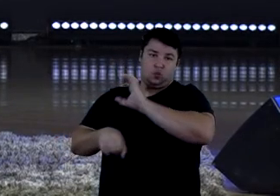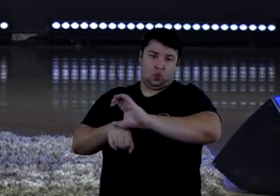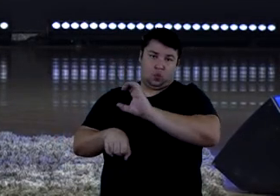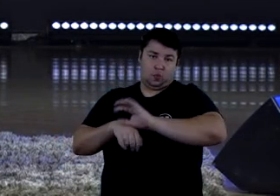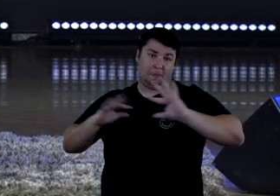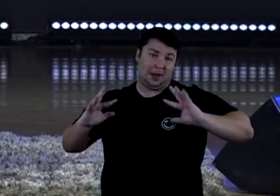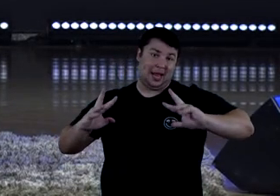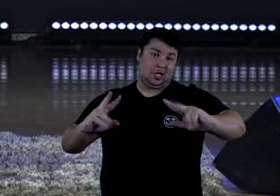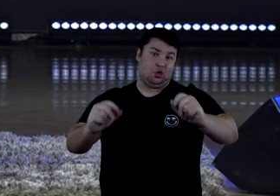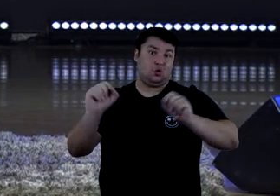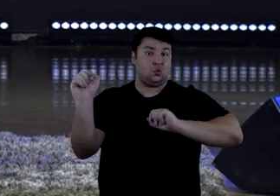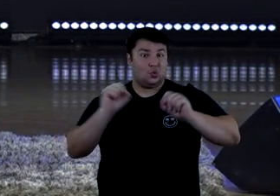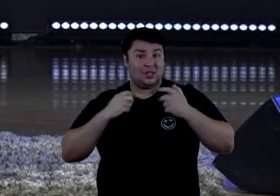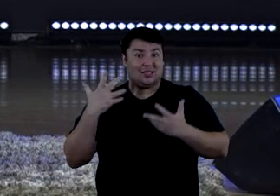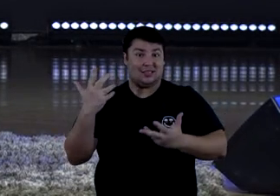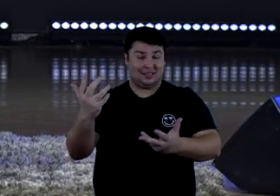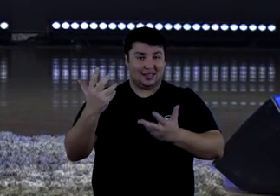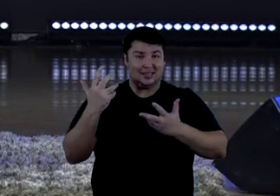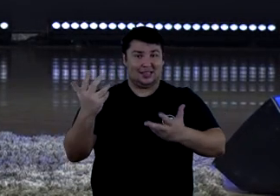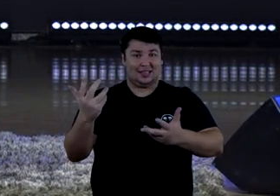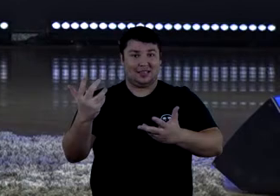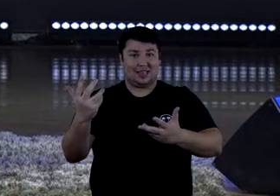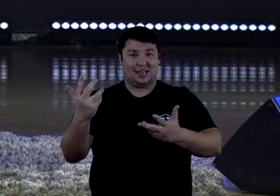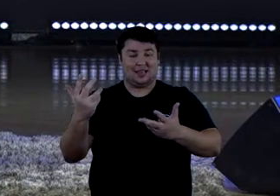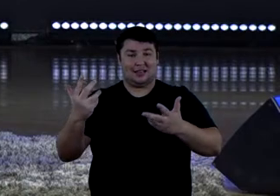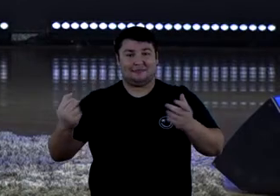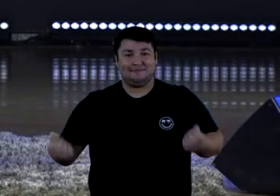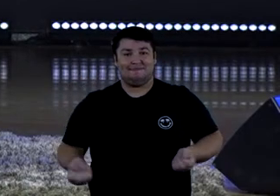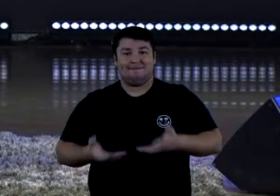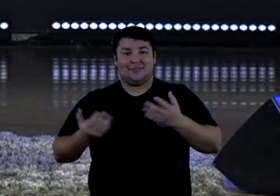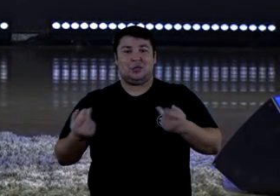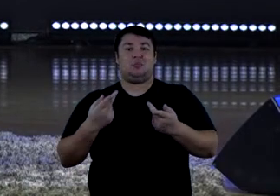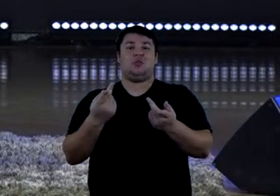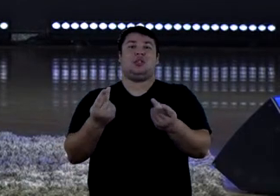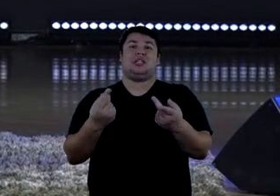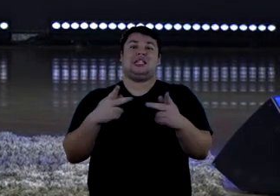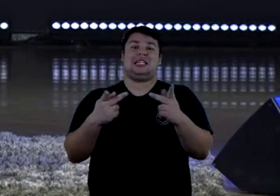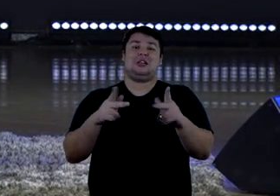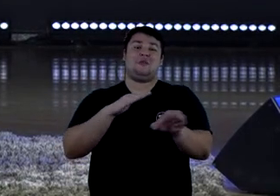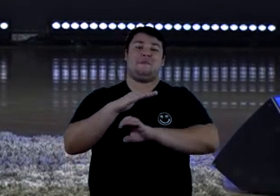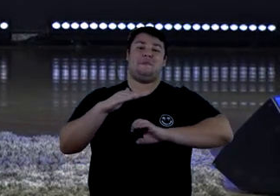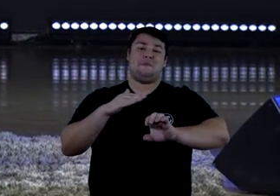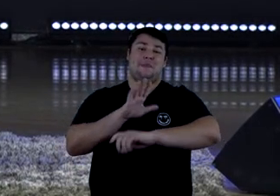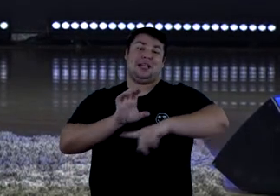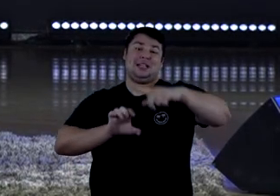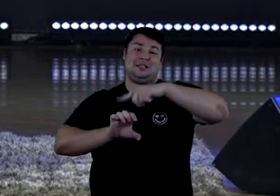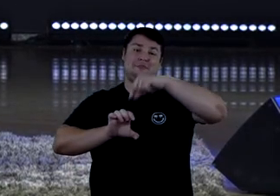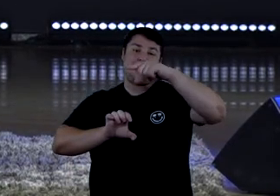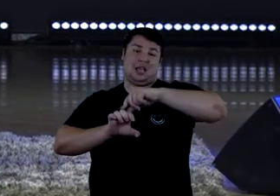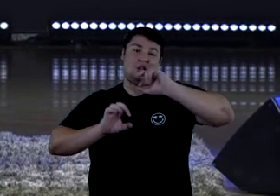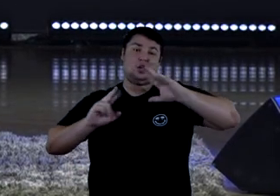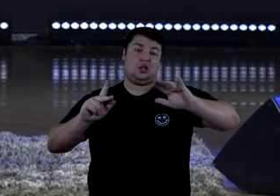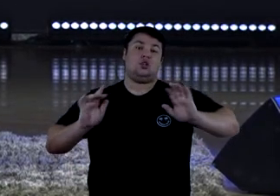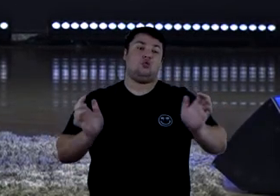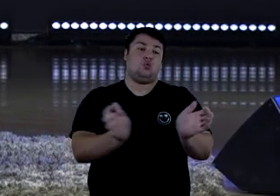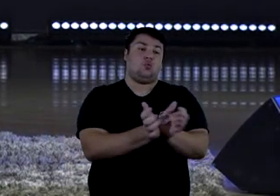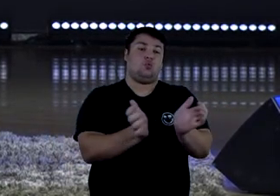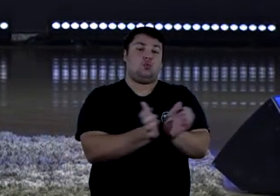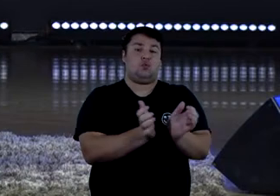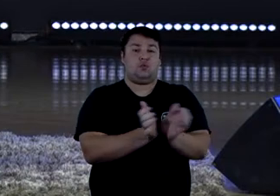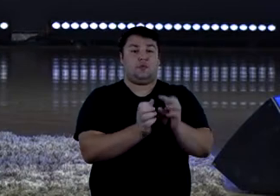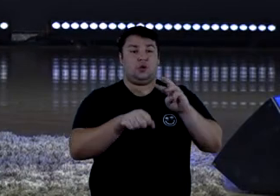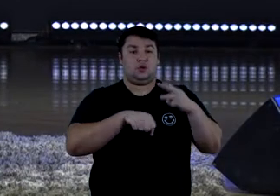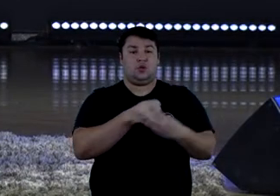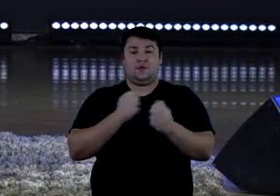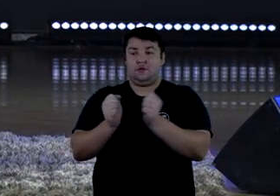aqueles que querem, à luz da palavra, receberem a inspiração para os seus negócios. Então, toda a equipe do Recri, junto com